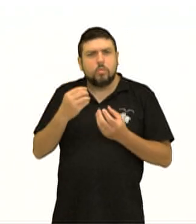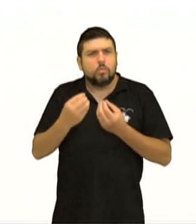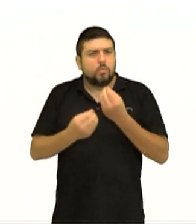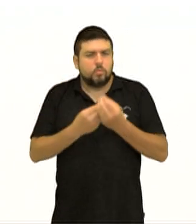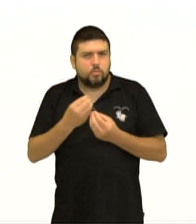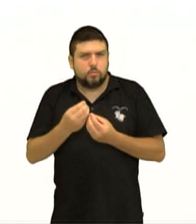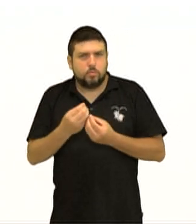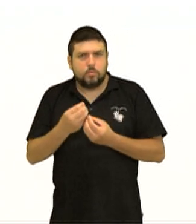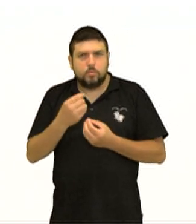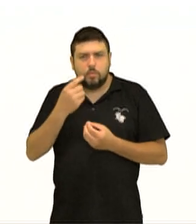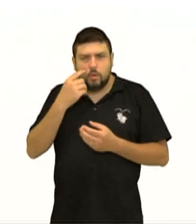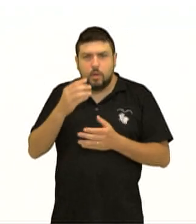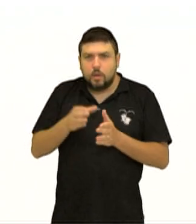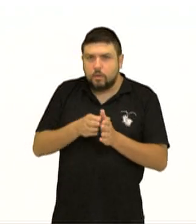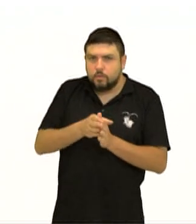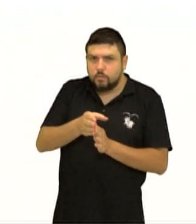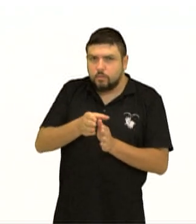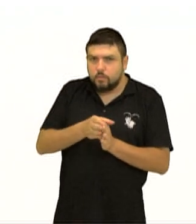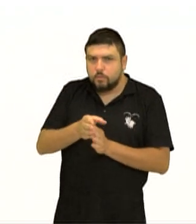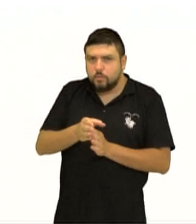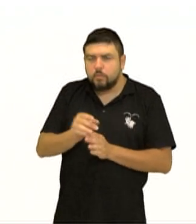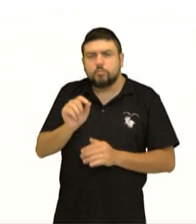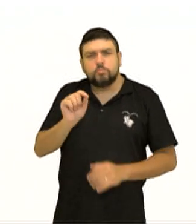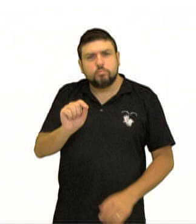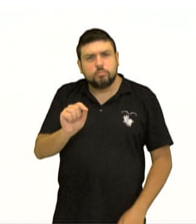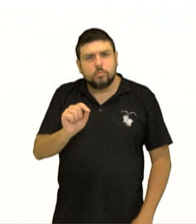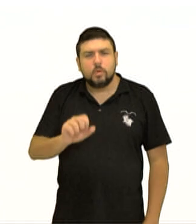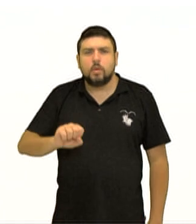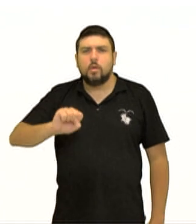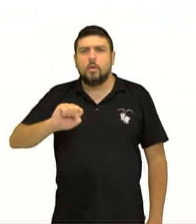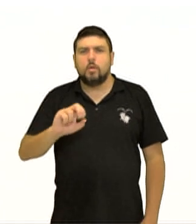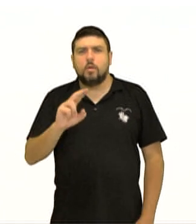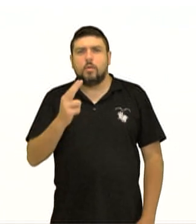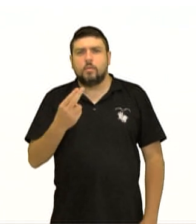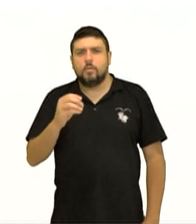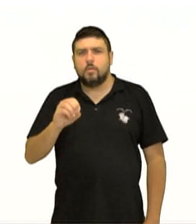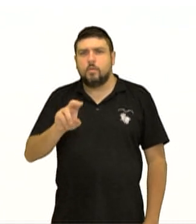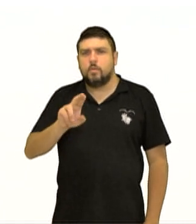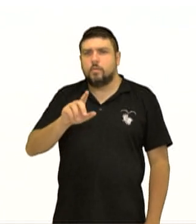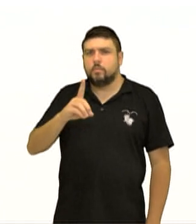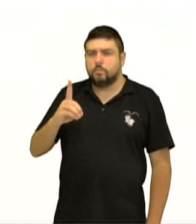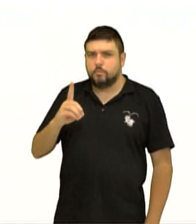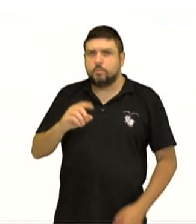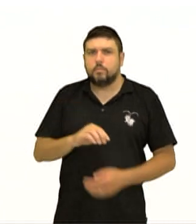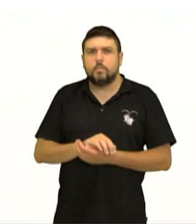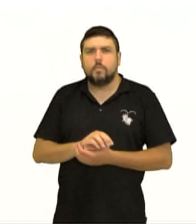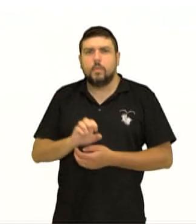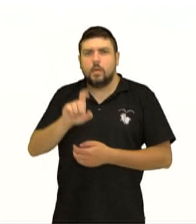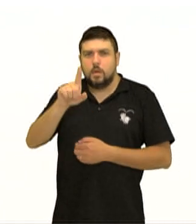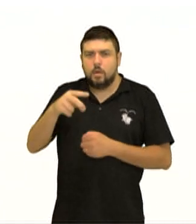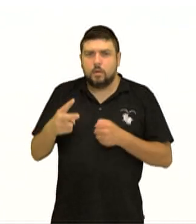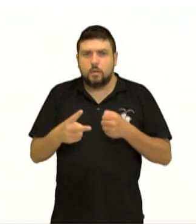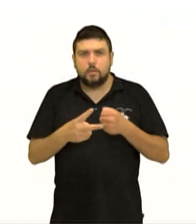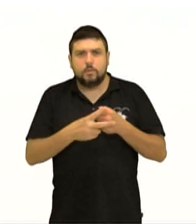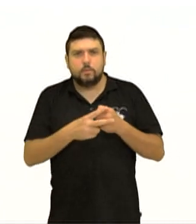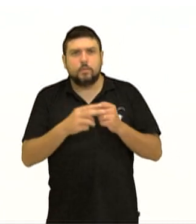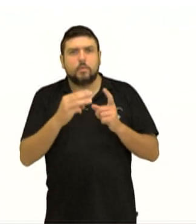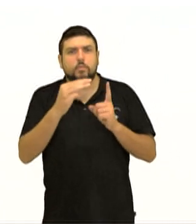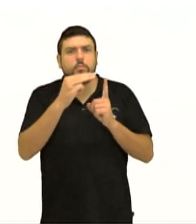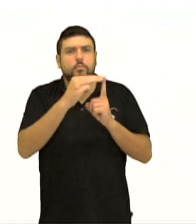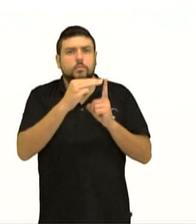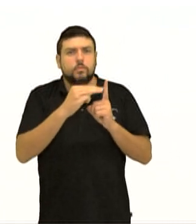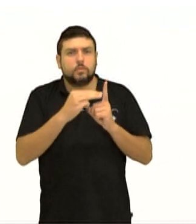expressa um conselho, é a palavra should. Should é um verbo modal que é utilizado para expressar